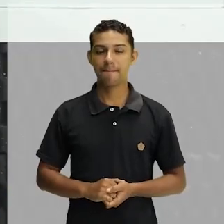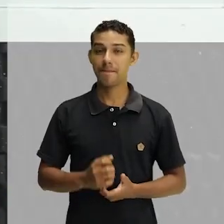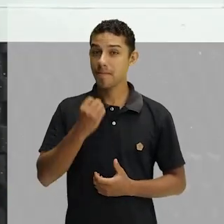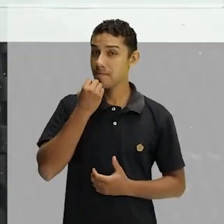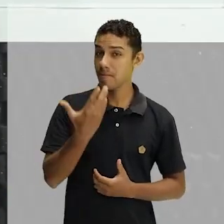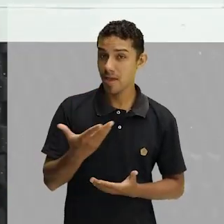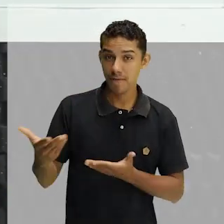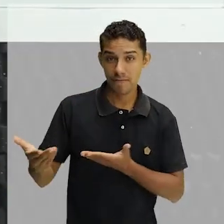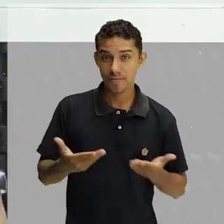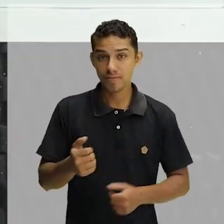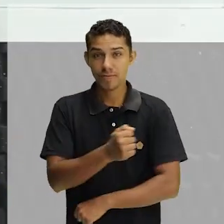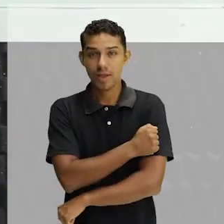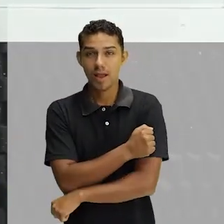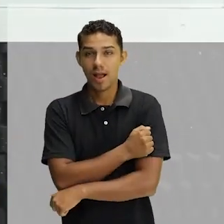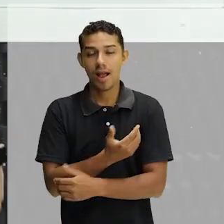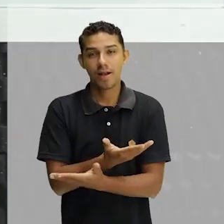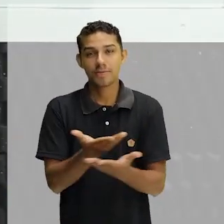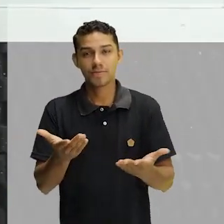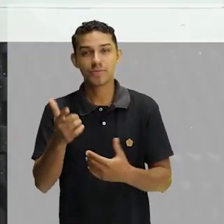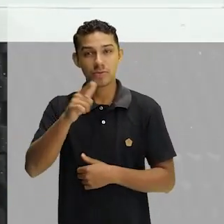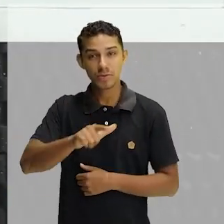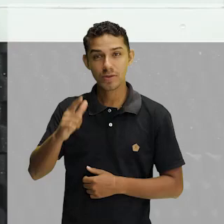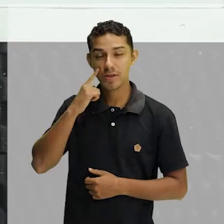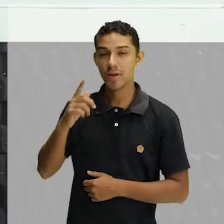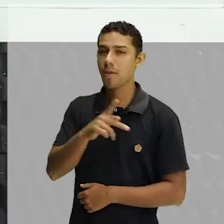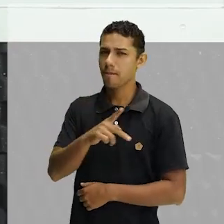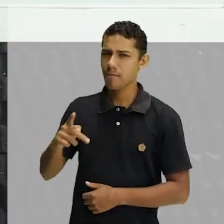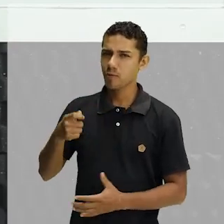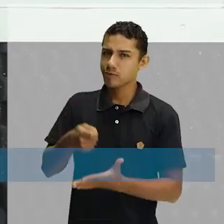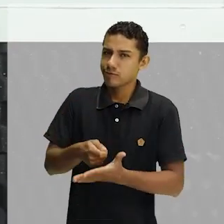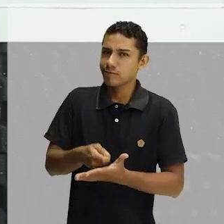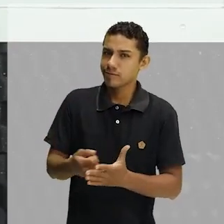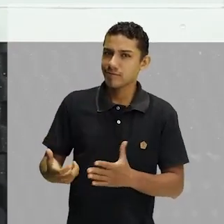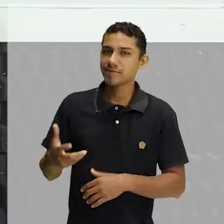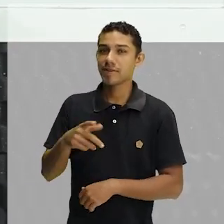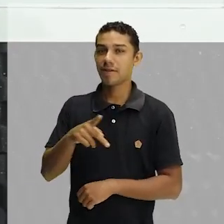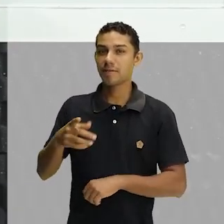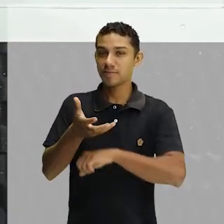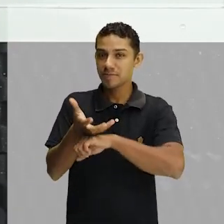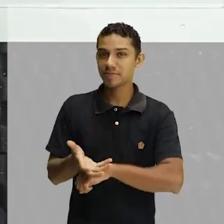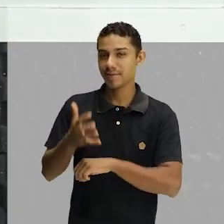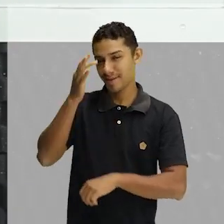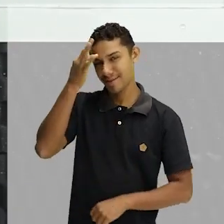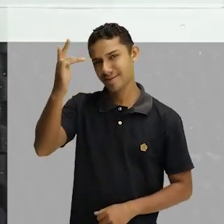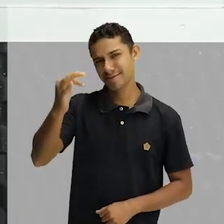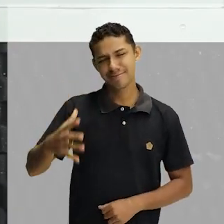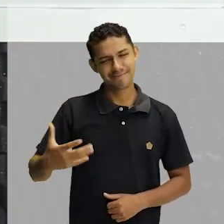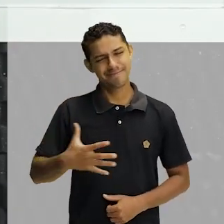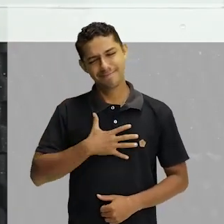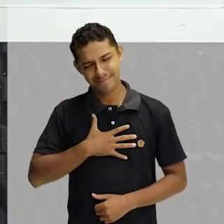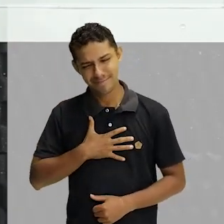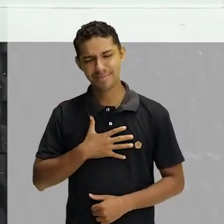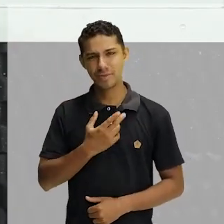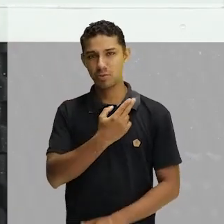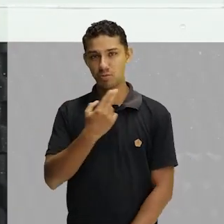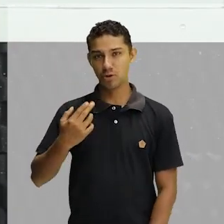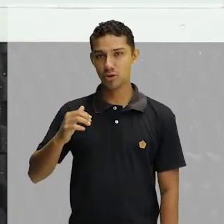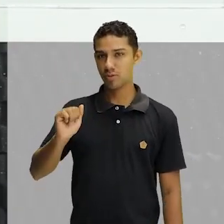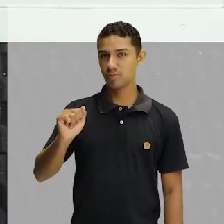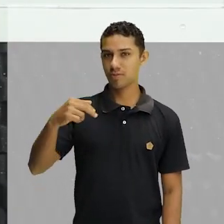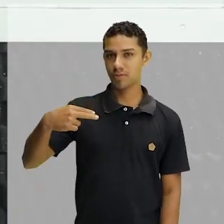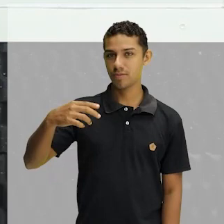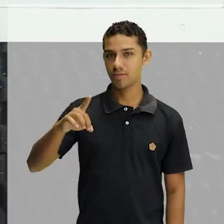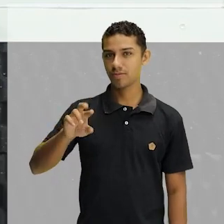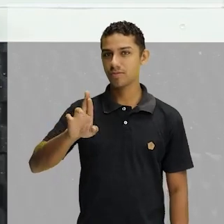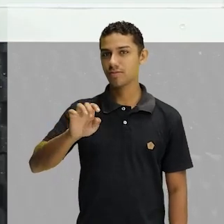Bem-vindos, meus queridos alunos, mais uma vez aqui o insistente professor de filosofia, tentando fazer vocês gostarem dessa disciplina. Espero que